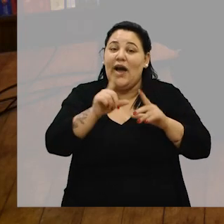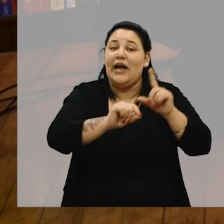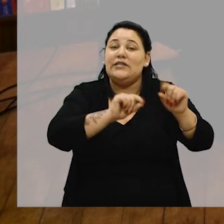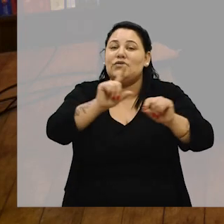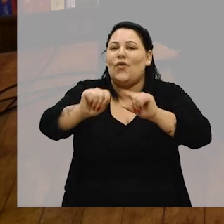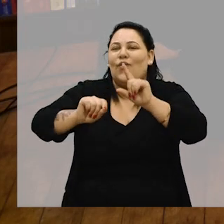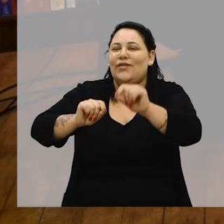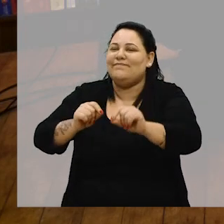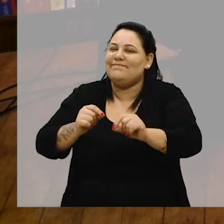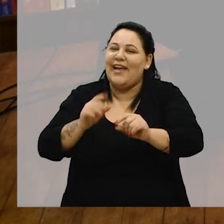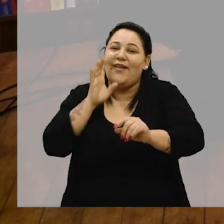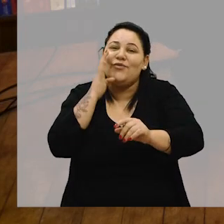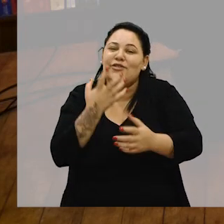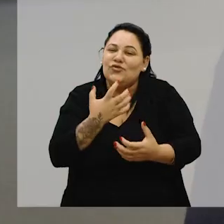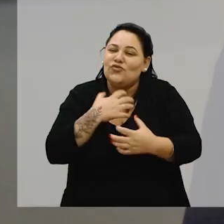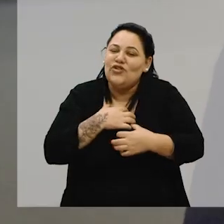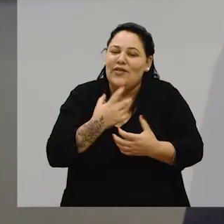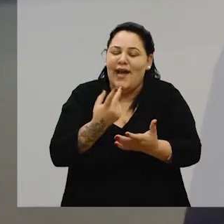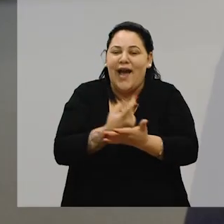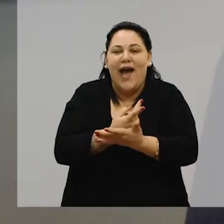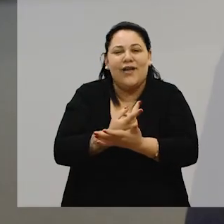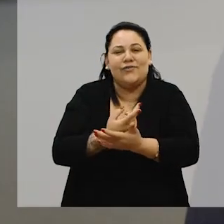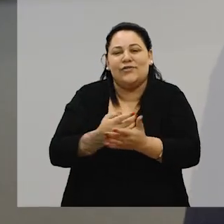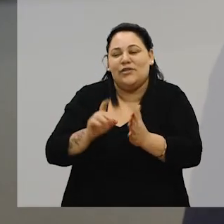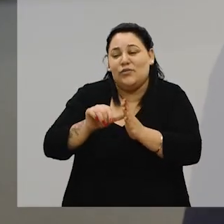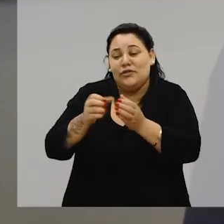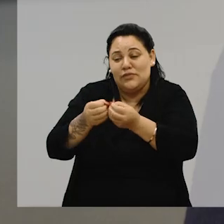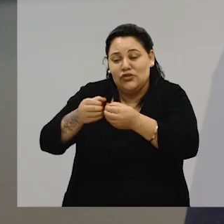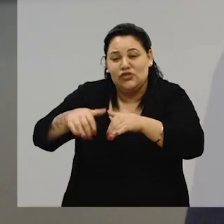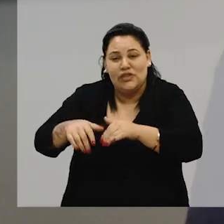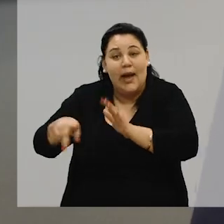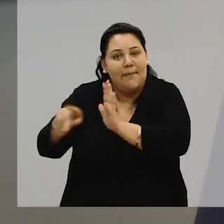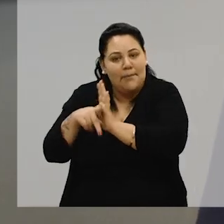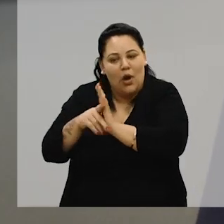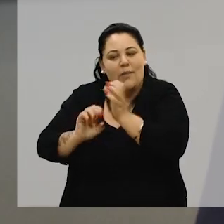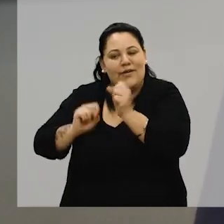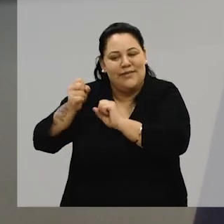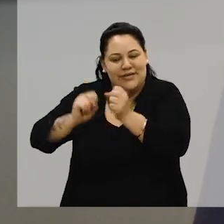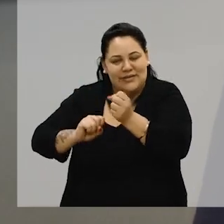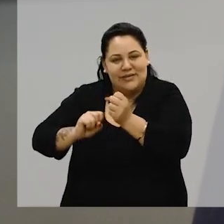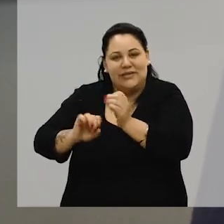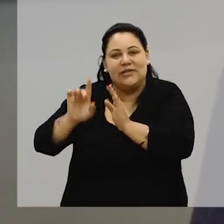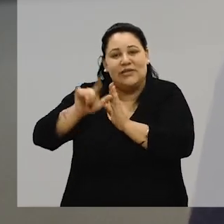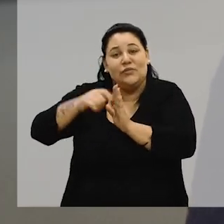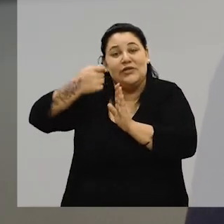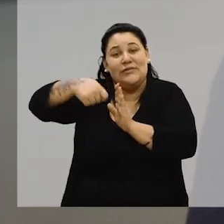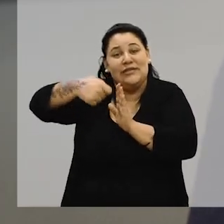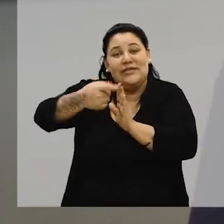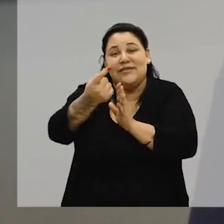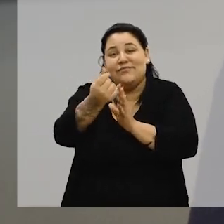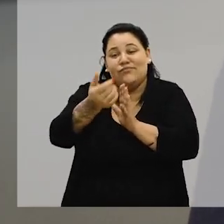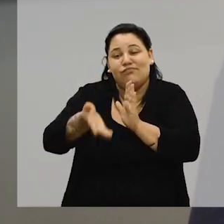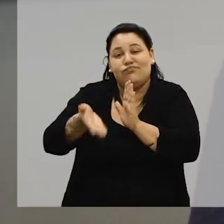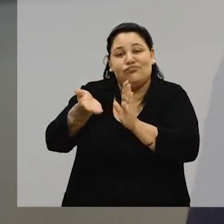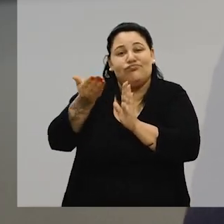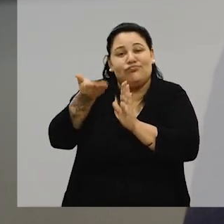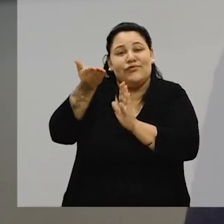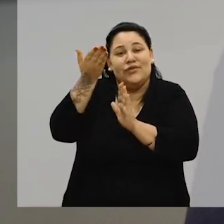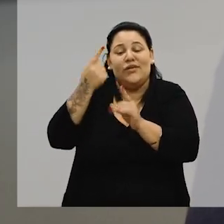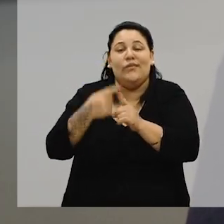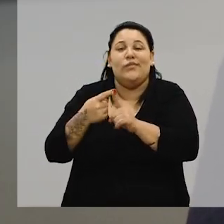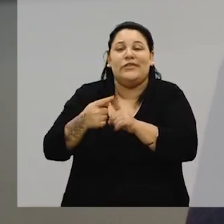sendo, de certa forma, até desregulada. E acaba prejudicando as próprias editoras, que são forçadas a aumentar o